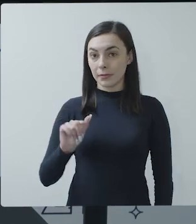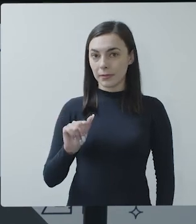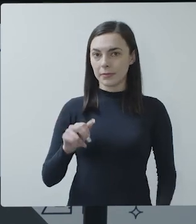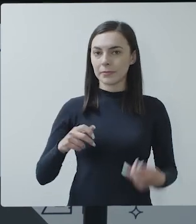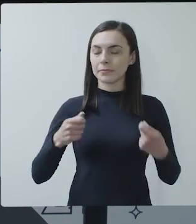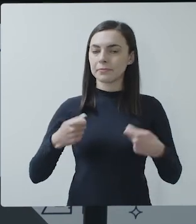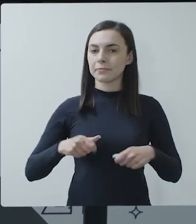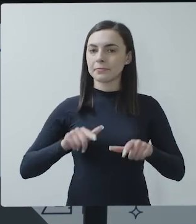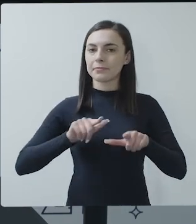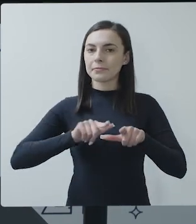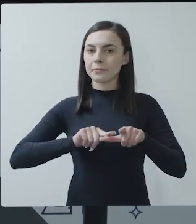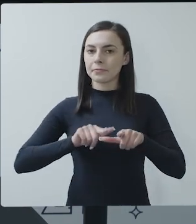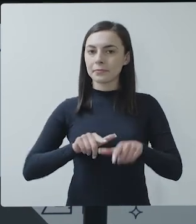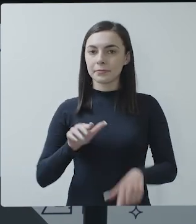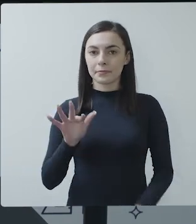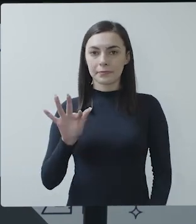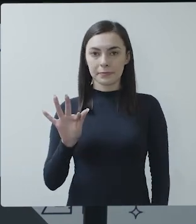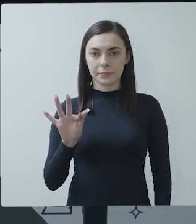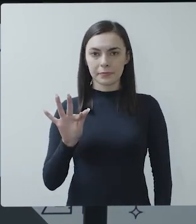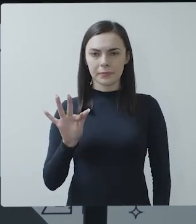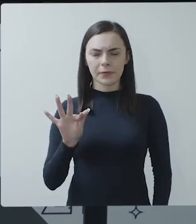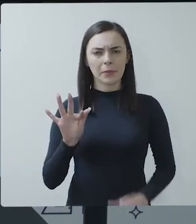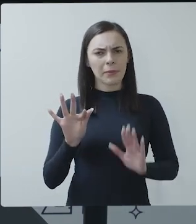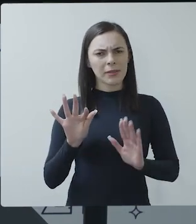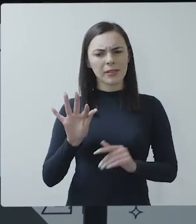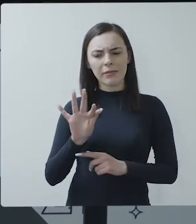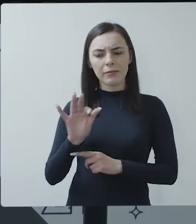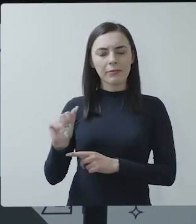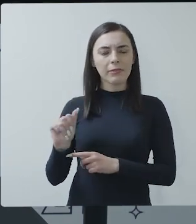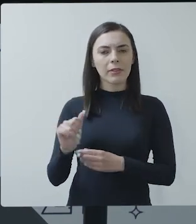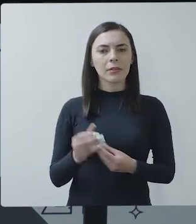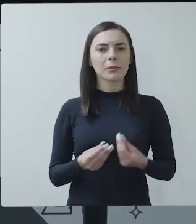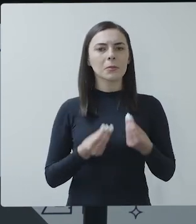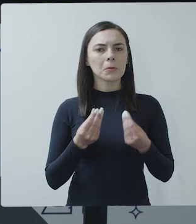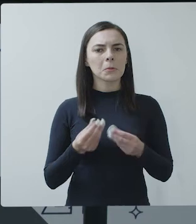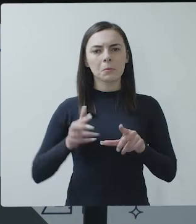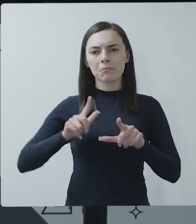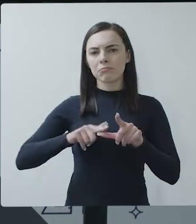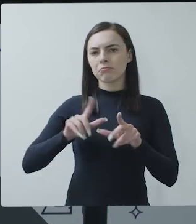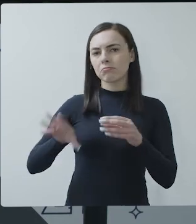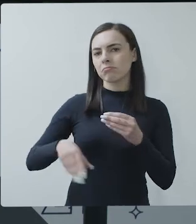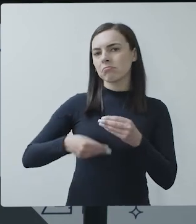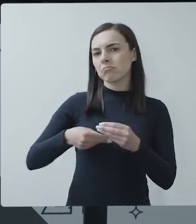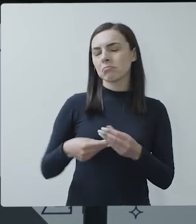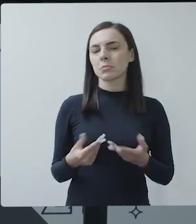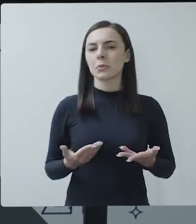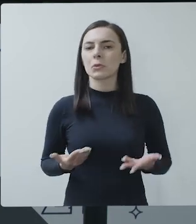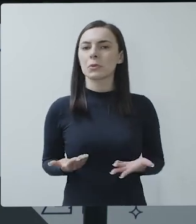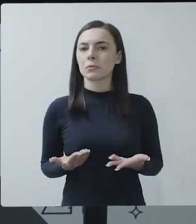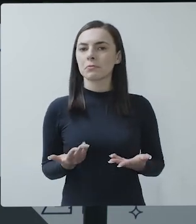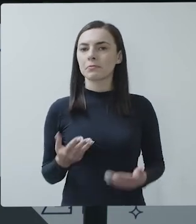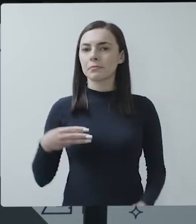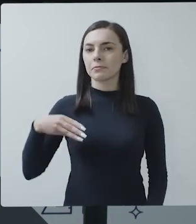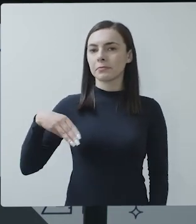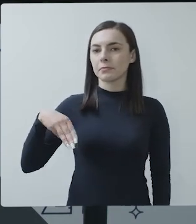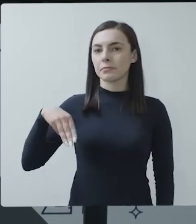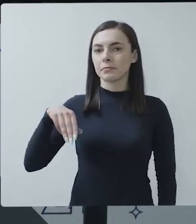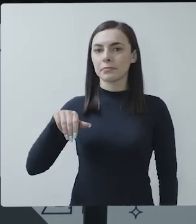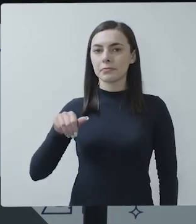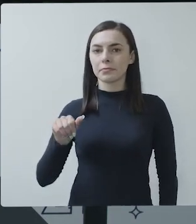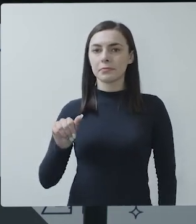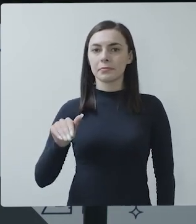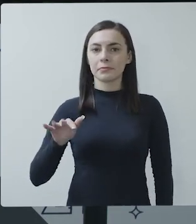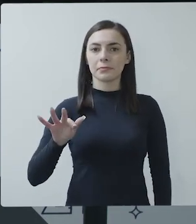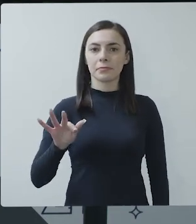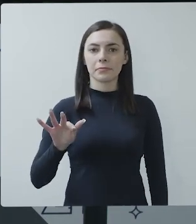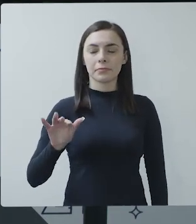a letra F. Para ficar Fá, a gente precisa colocar qual outra letra? Ma,